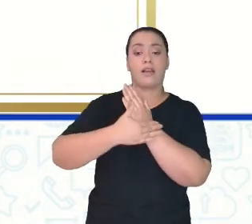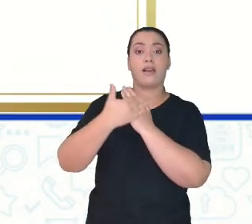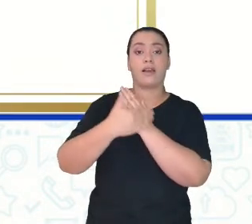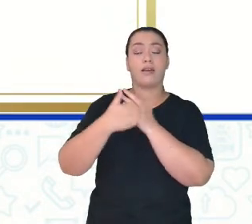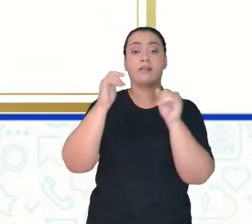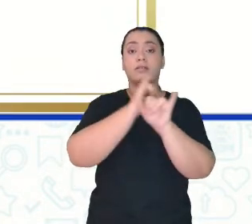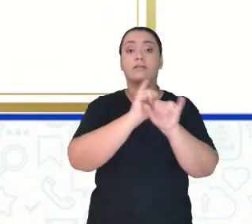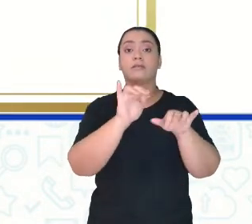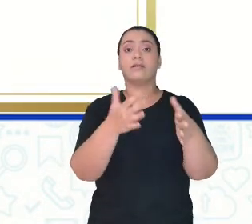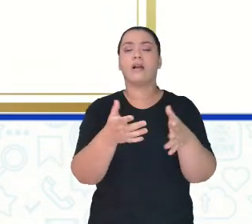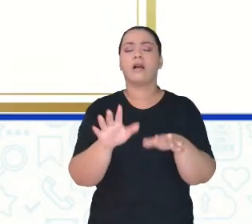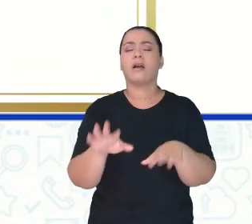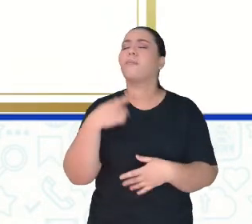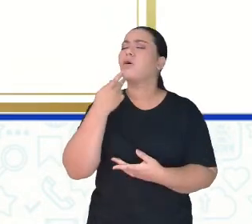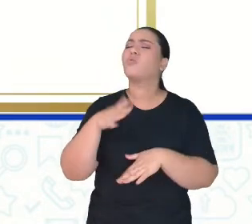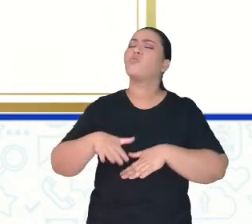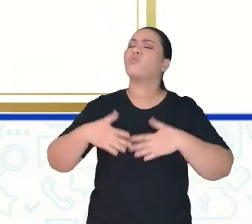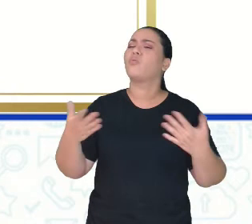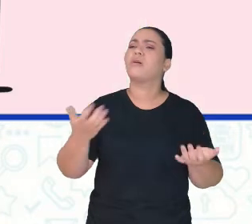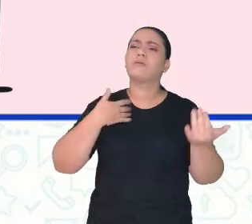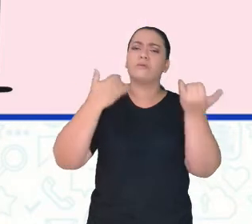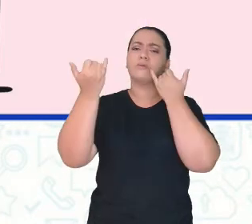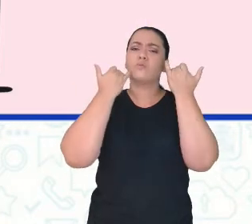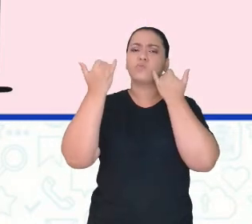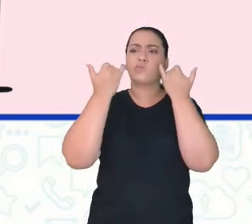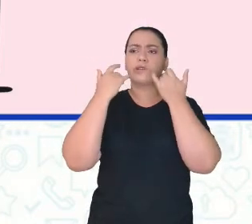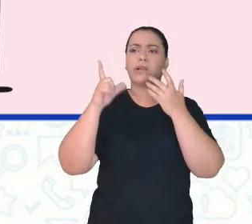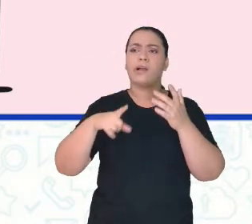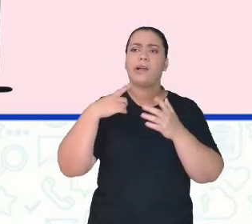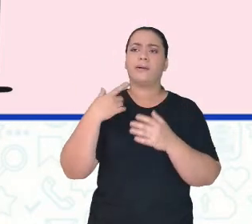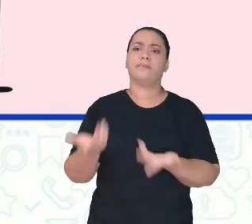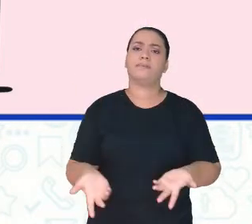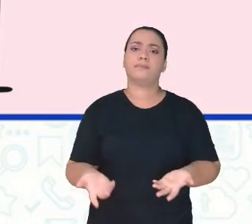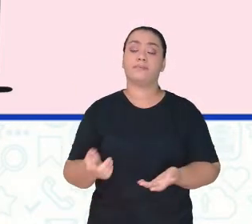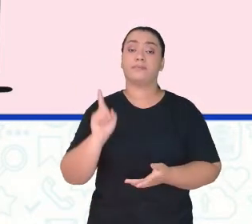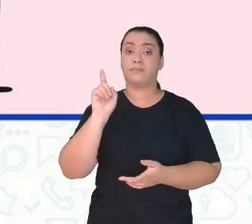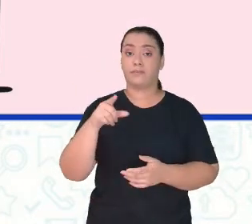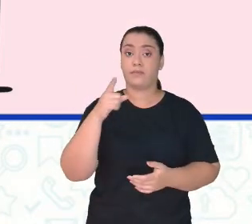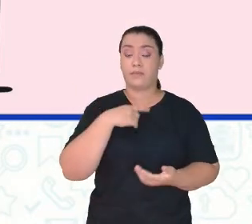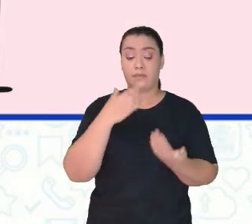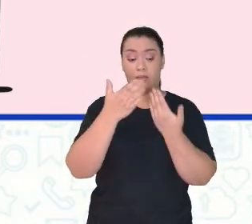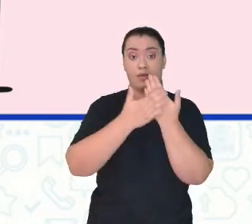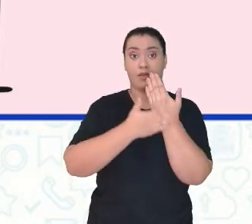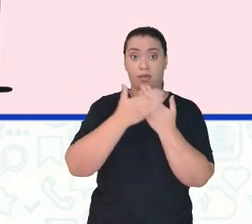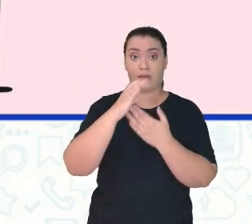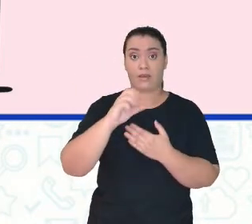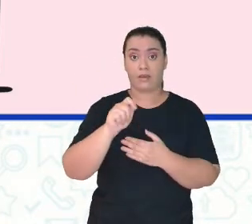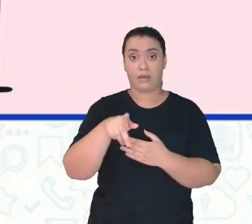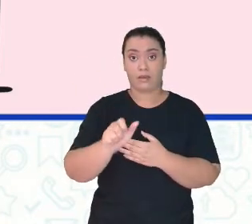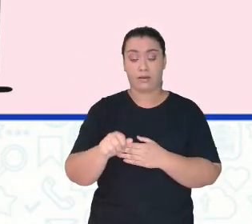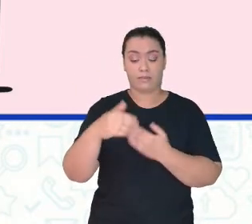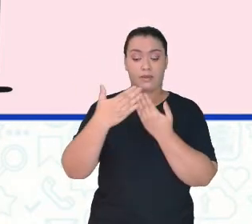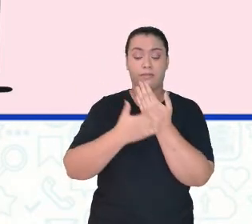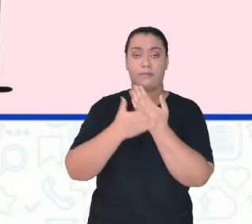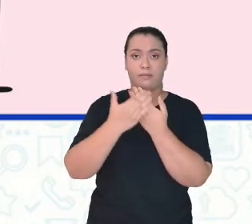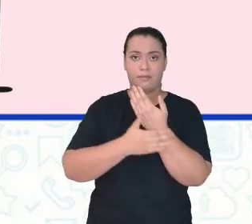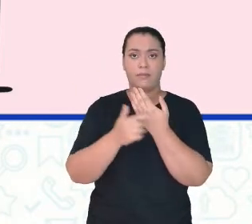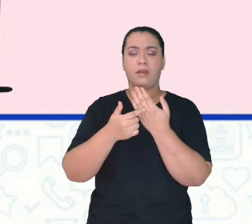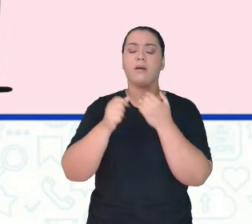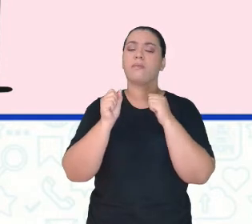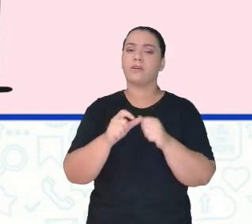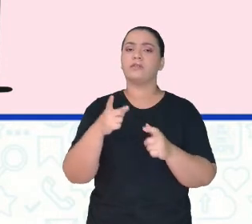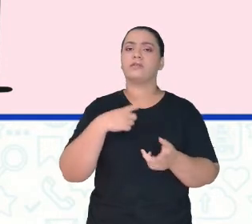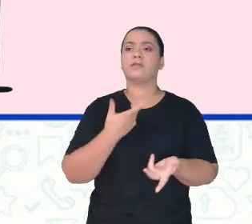as informações, professora Adriana, que um folder deve conter? Então, um folder deve ter a capa, e essa capa pode ter